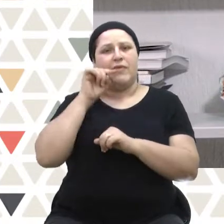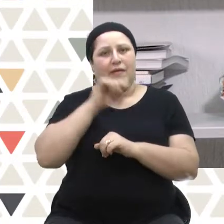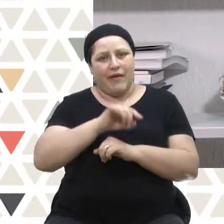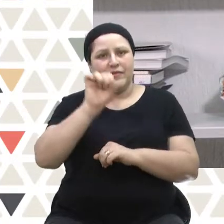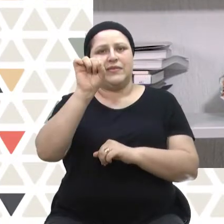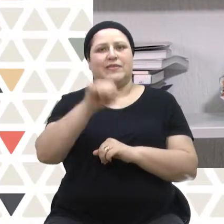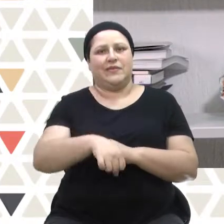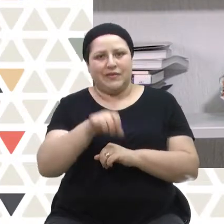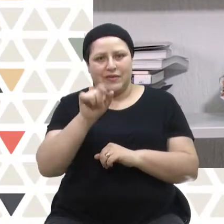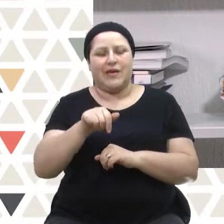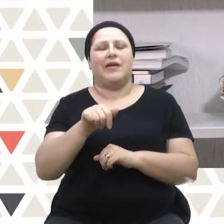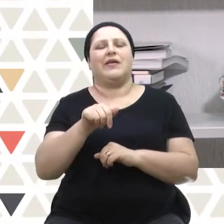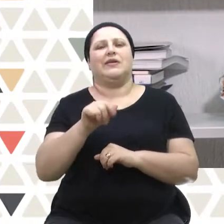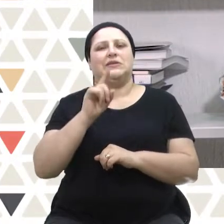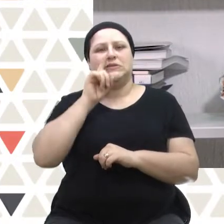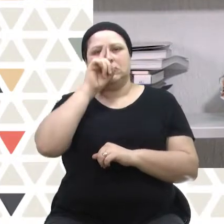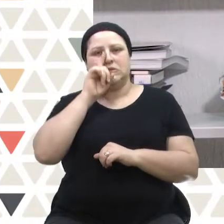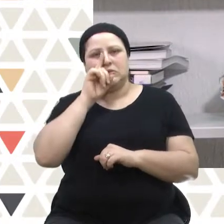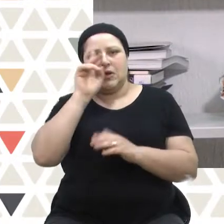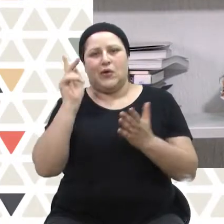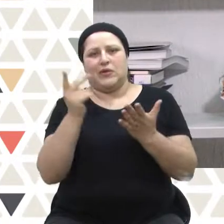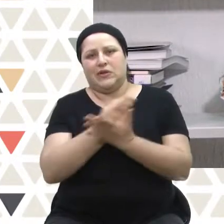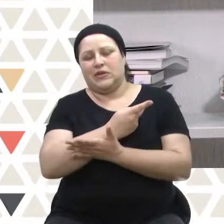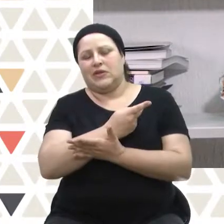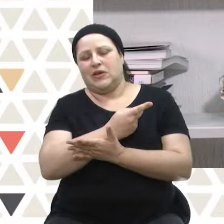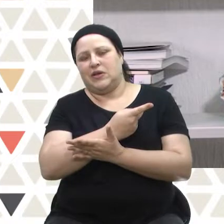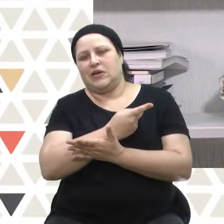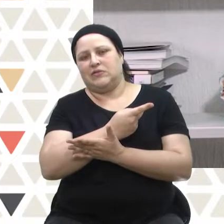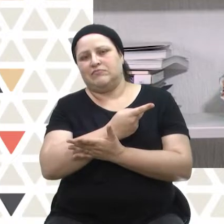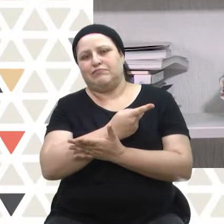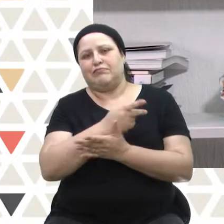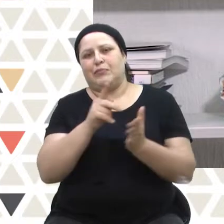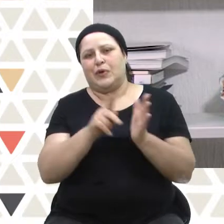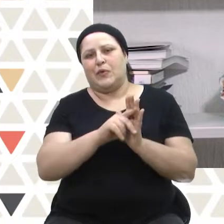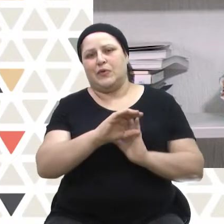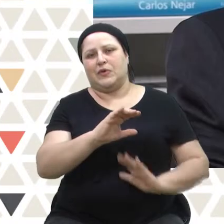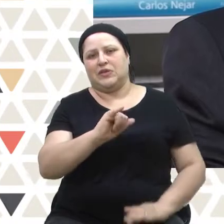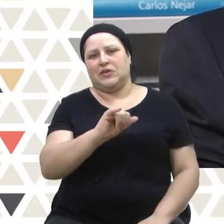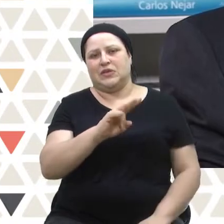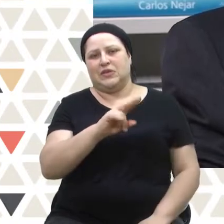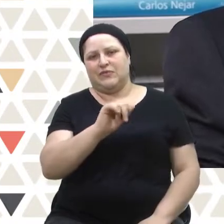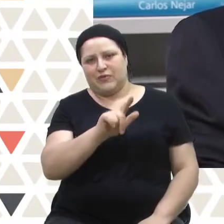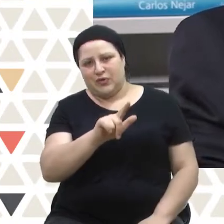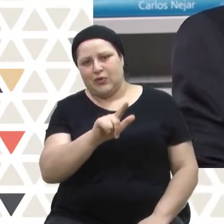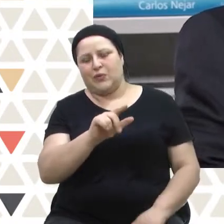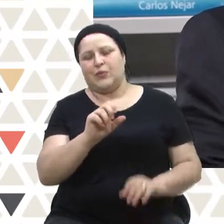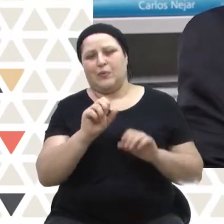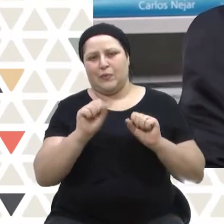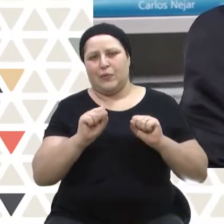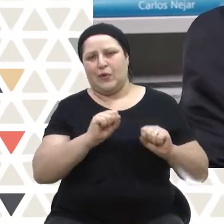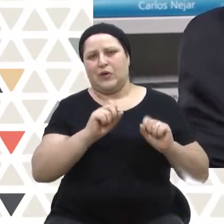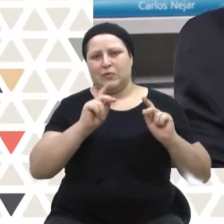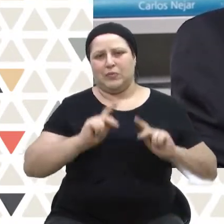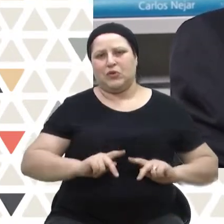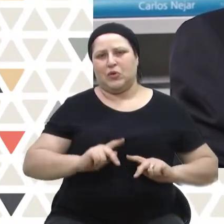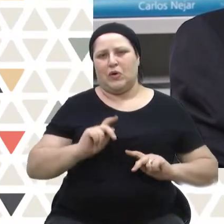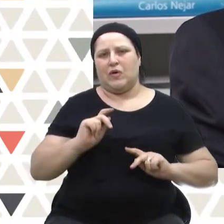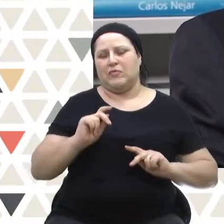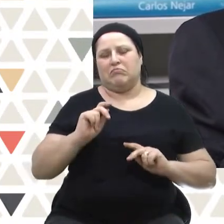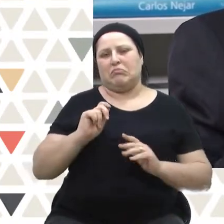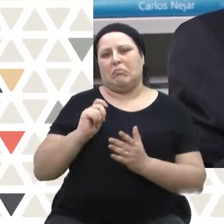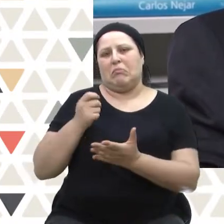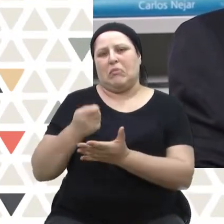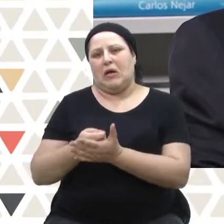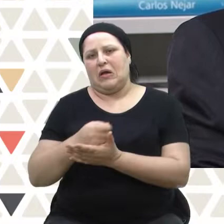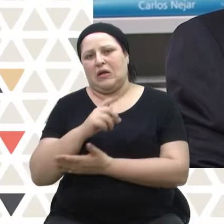nesses casos, sim, é passível de uma ação, inclusive na esfera civil,